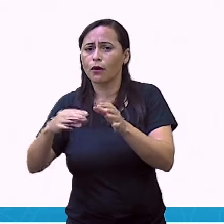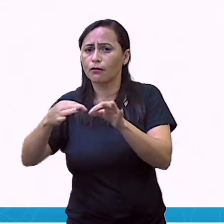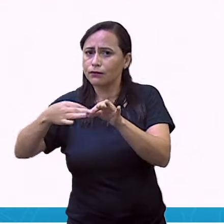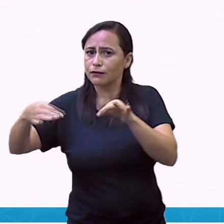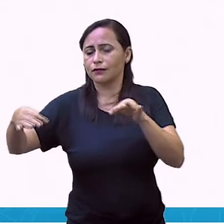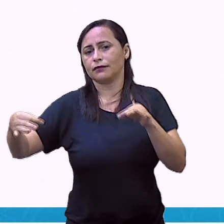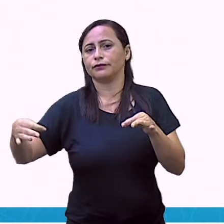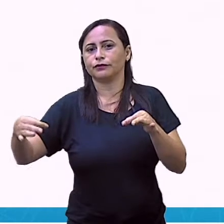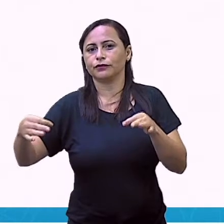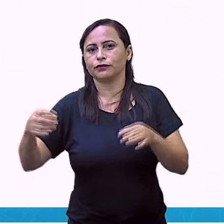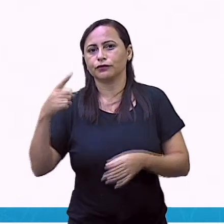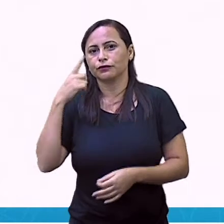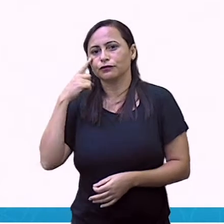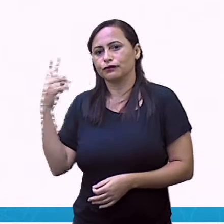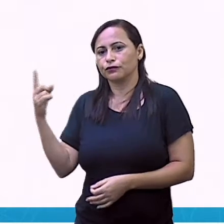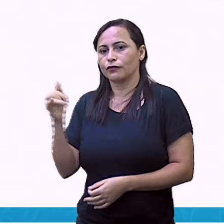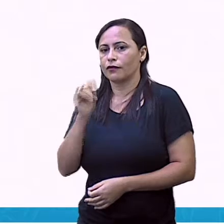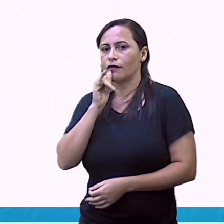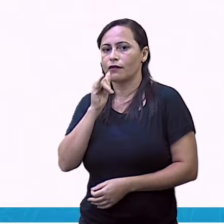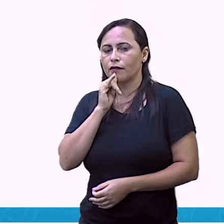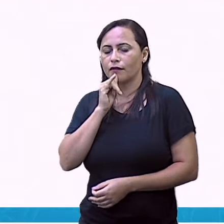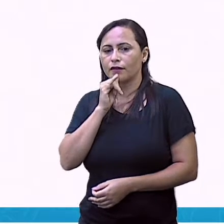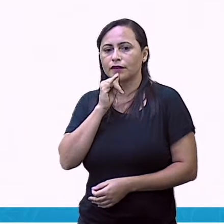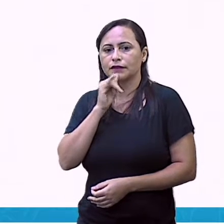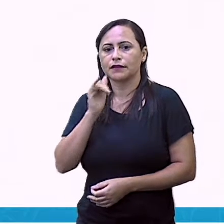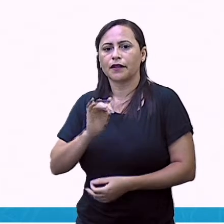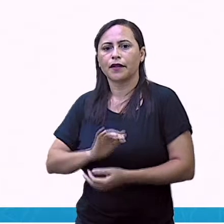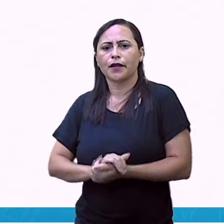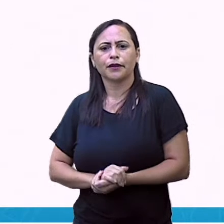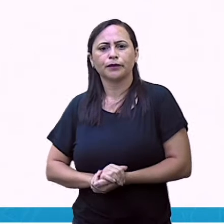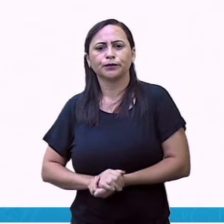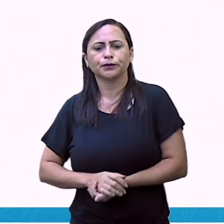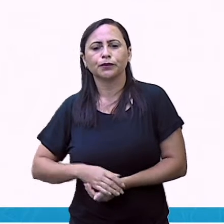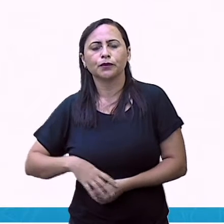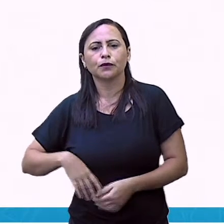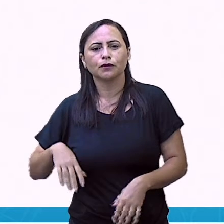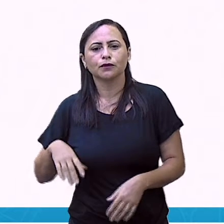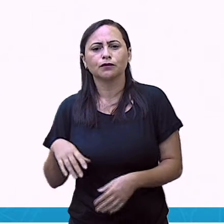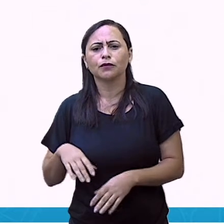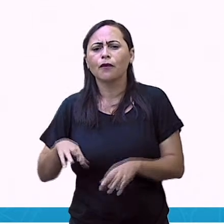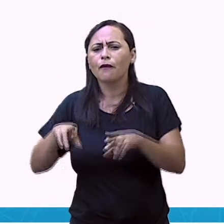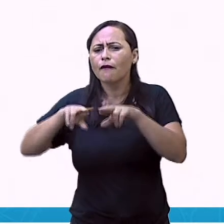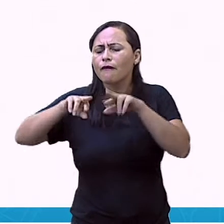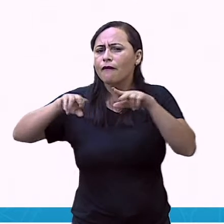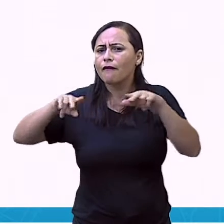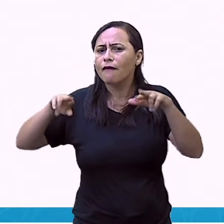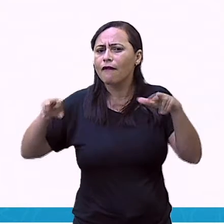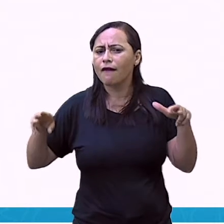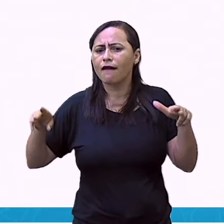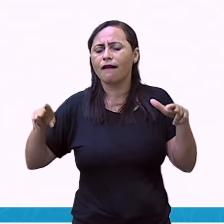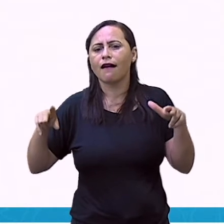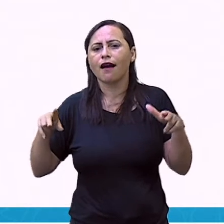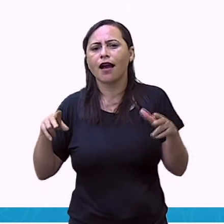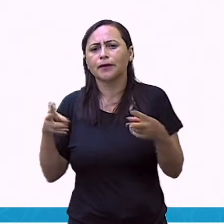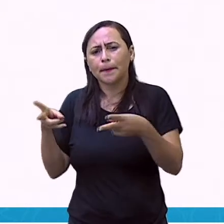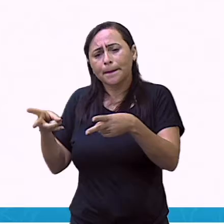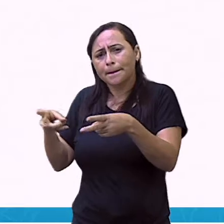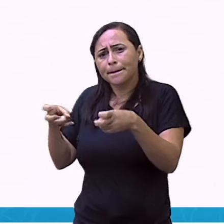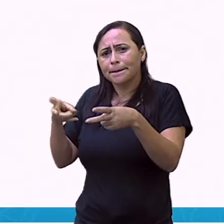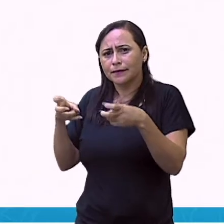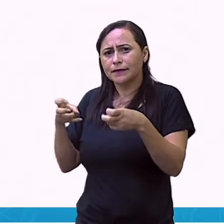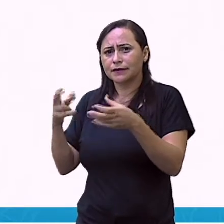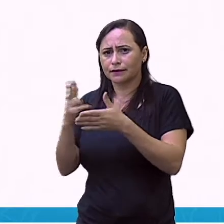alguns exemplos como os babilônios, os gregos, egípcios e romanos. Nós conseguimos observar